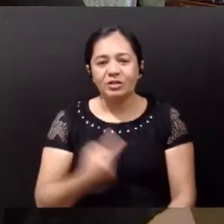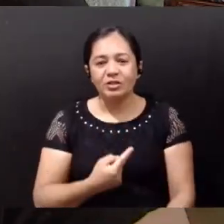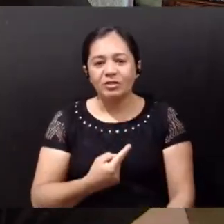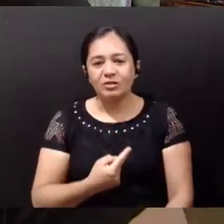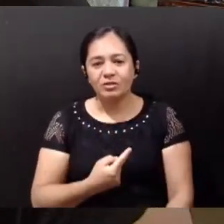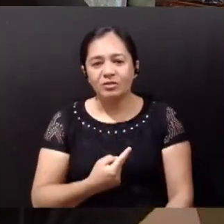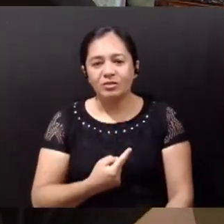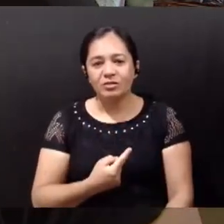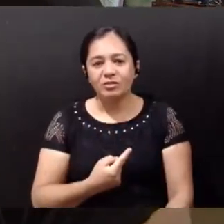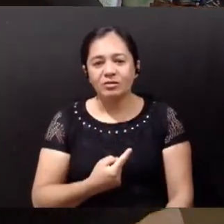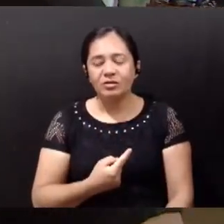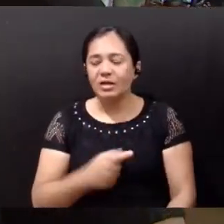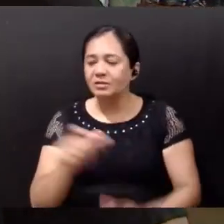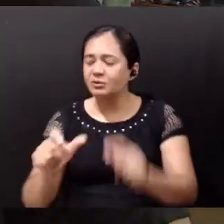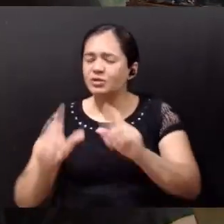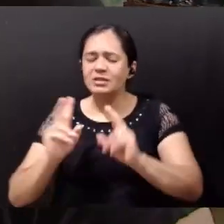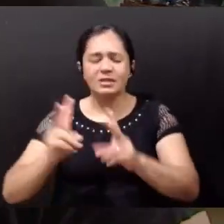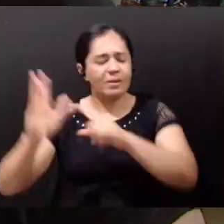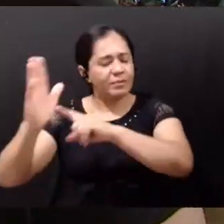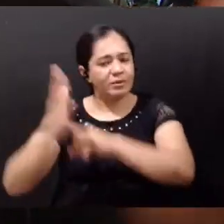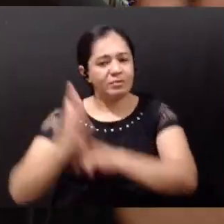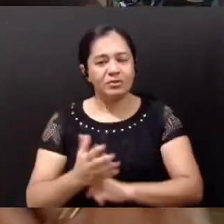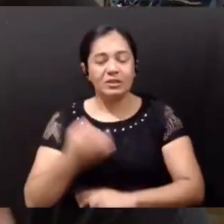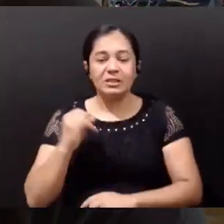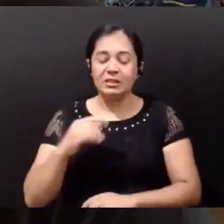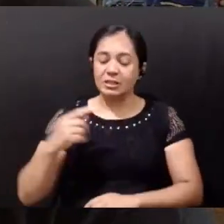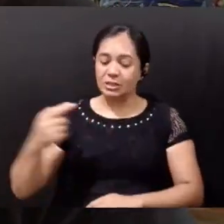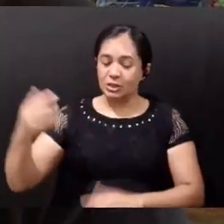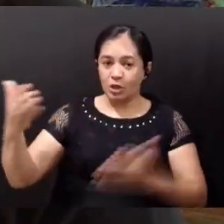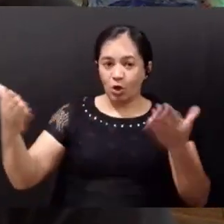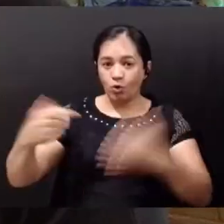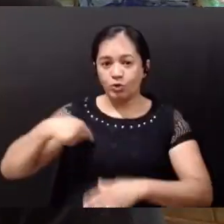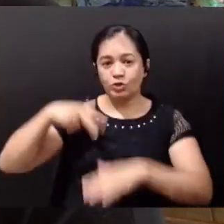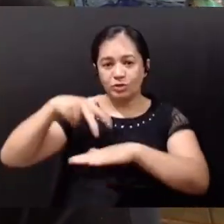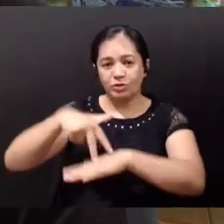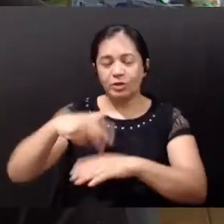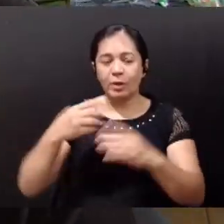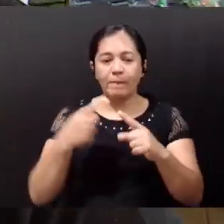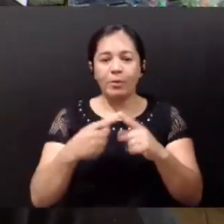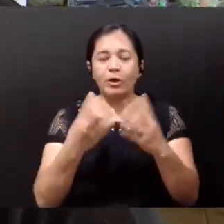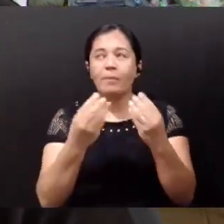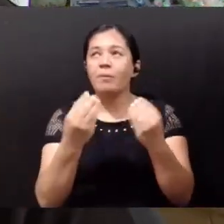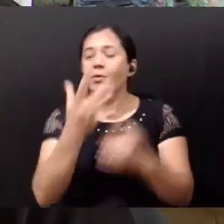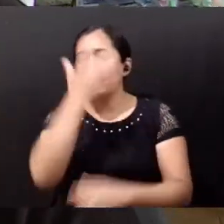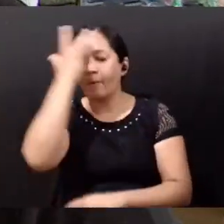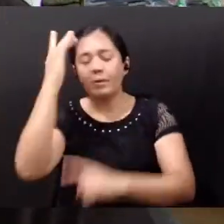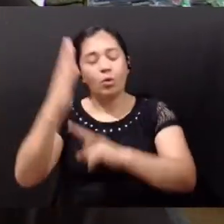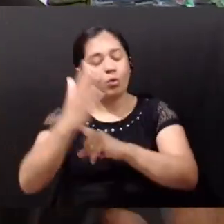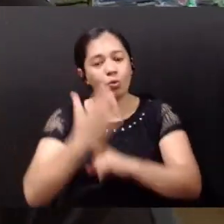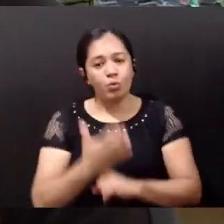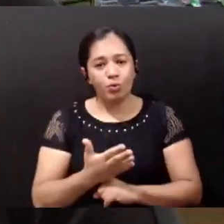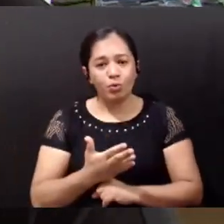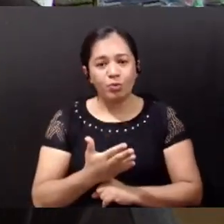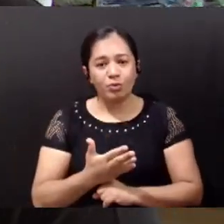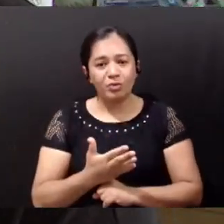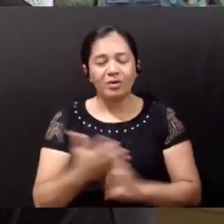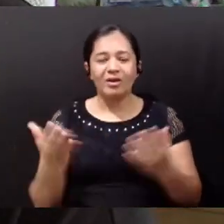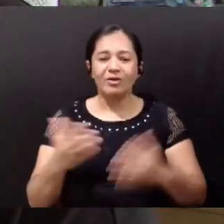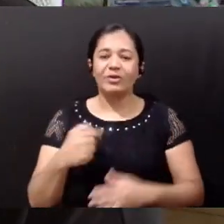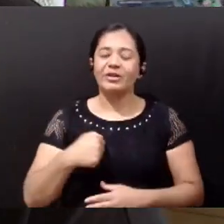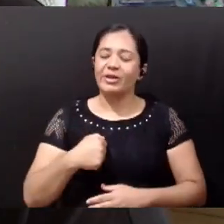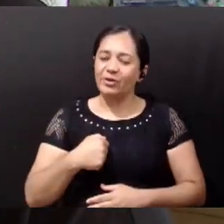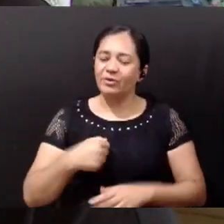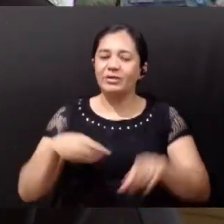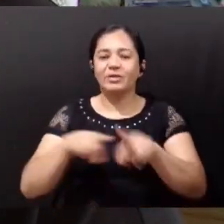ajudada. Se eu estou aqui hoje, é porque teve muitas pessoas que me ajudou. Então agora eu quero passar também,